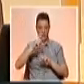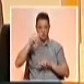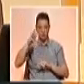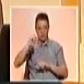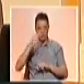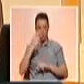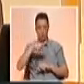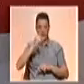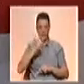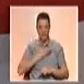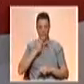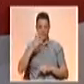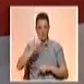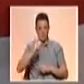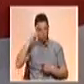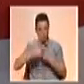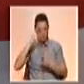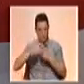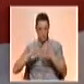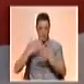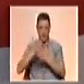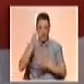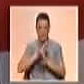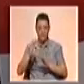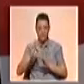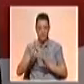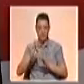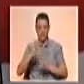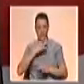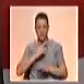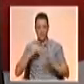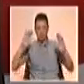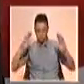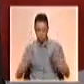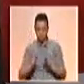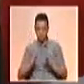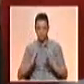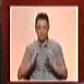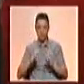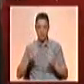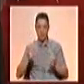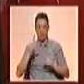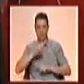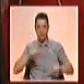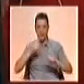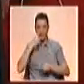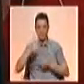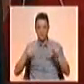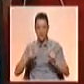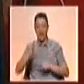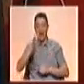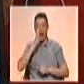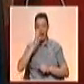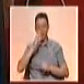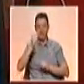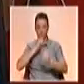nos Objetivos para o Milénio, definiu que queria reduzir para metade a população que não tem acesso à água potável e ao